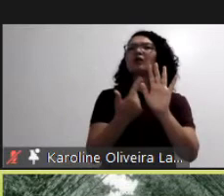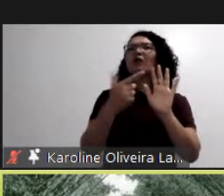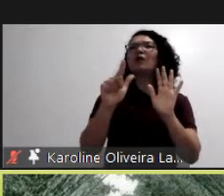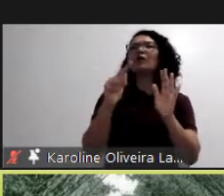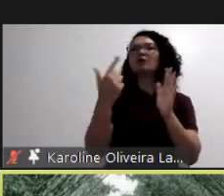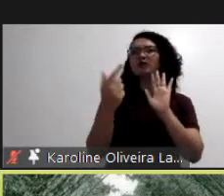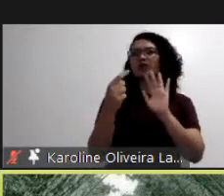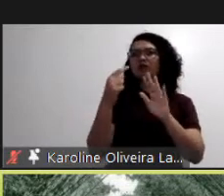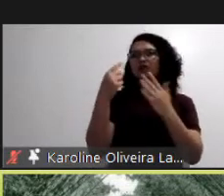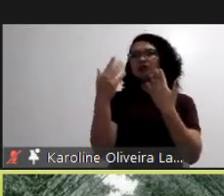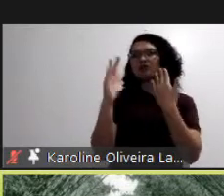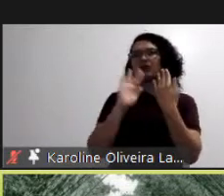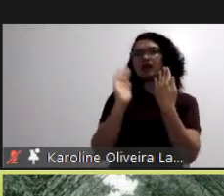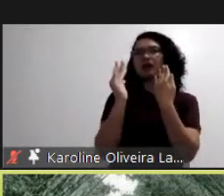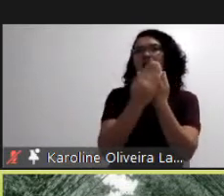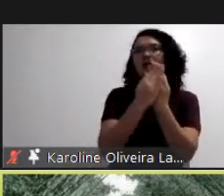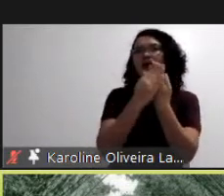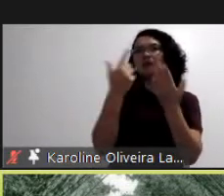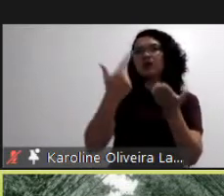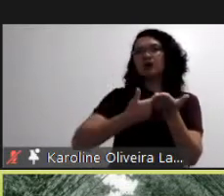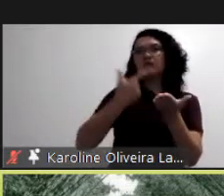Da proteção solar.